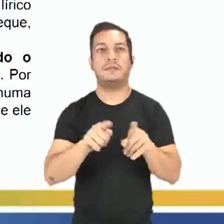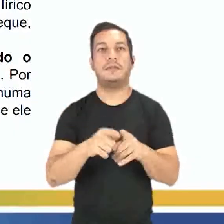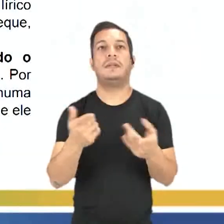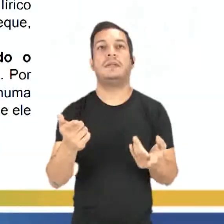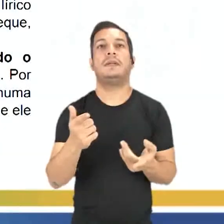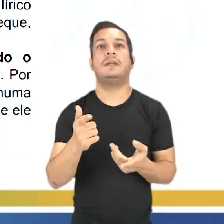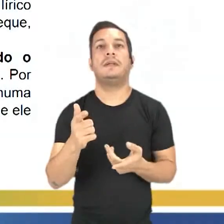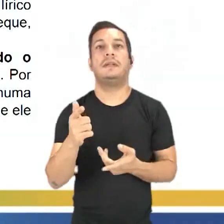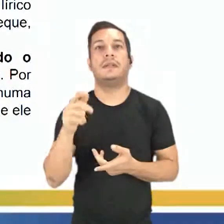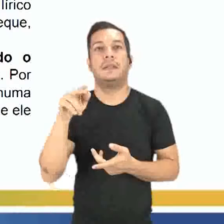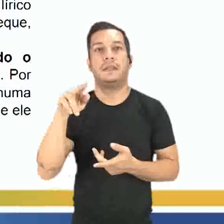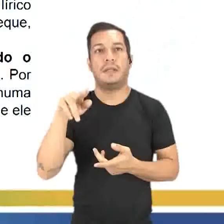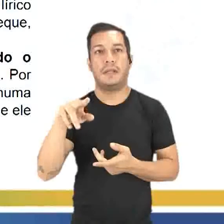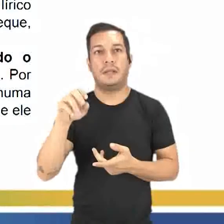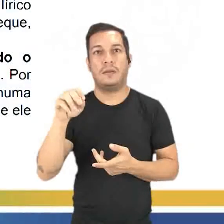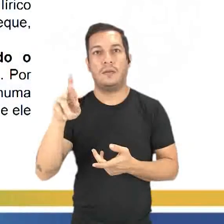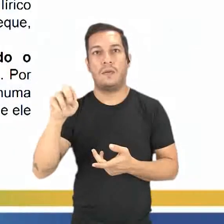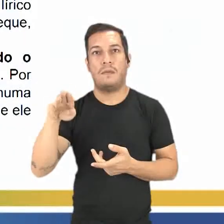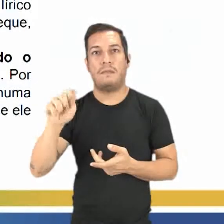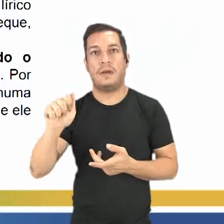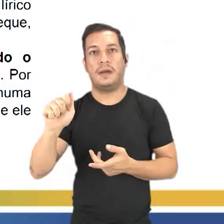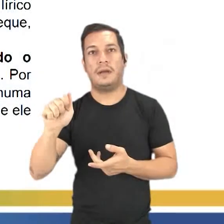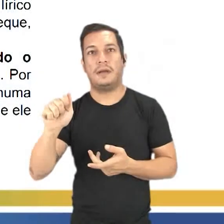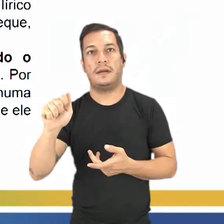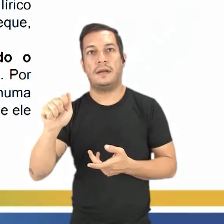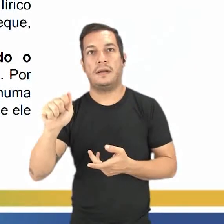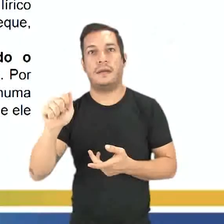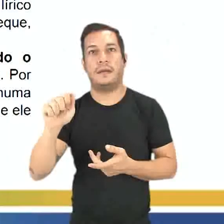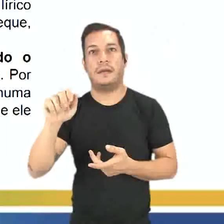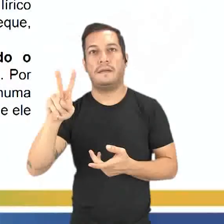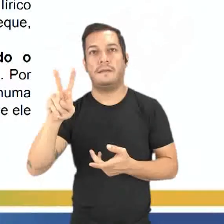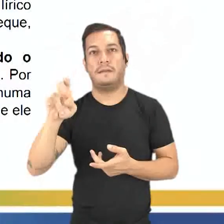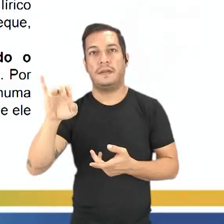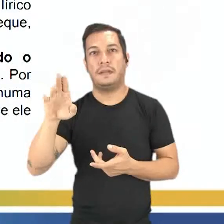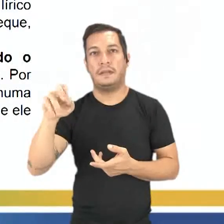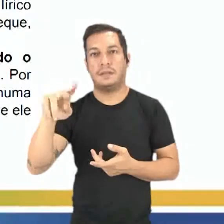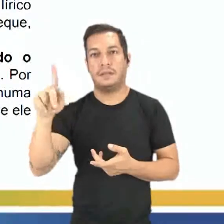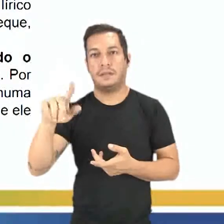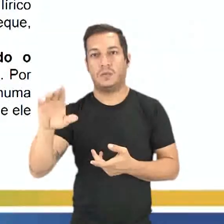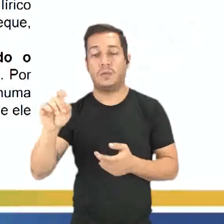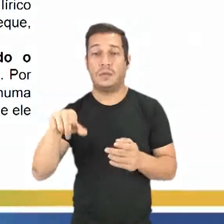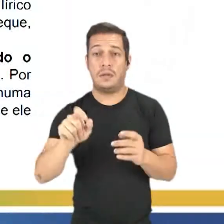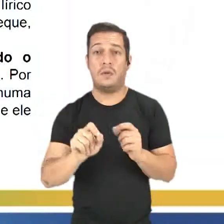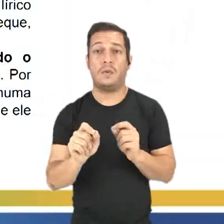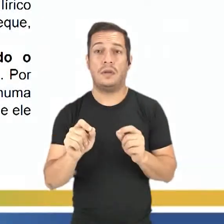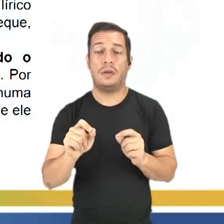Vicenzo, que certamente é uma obra